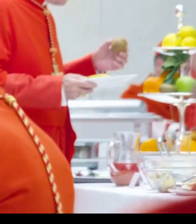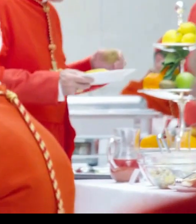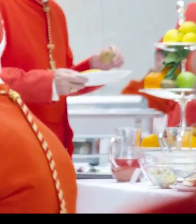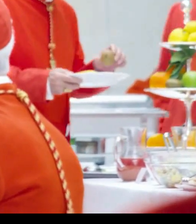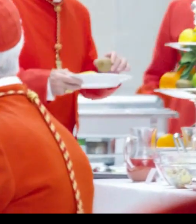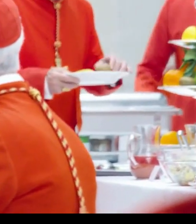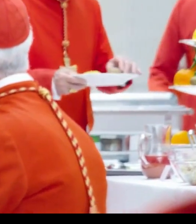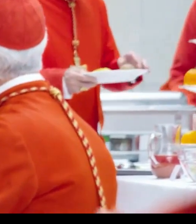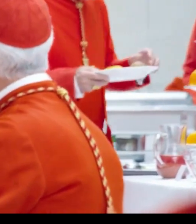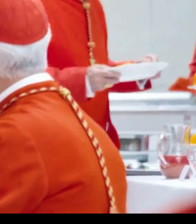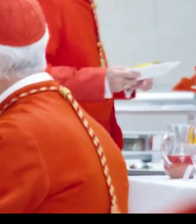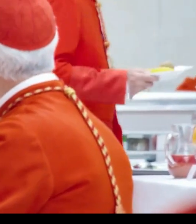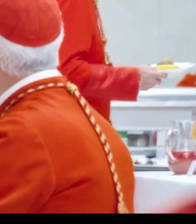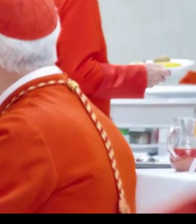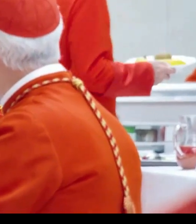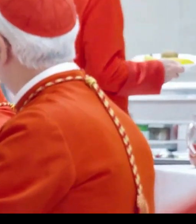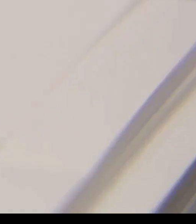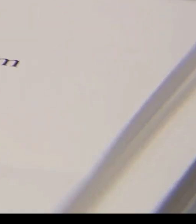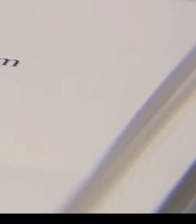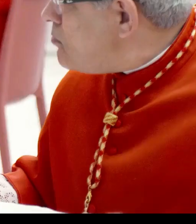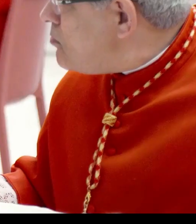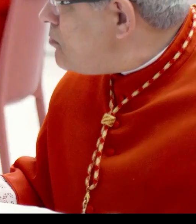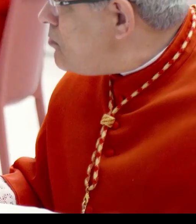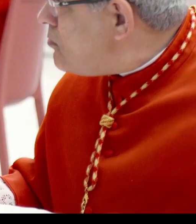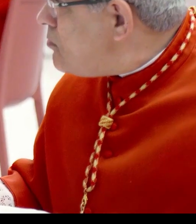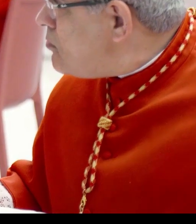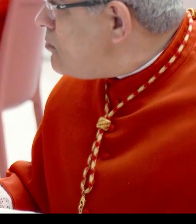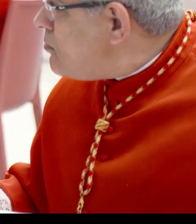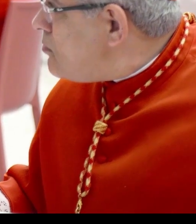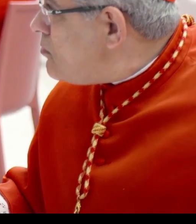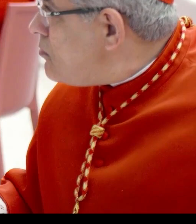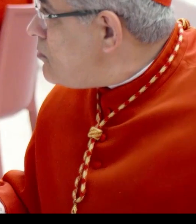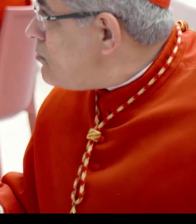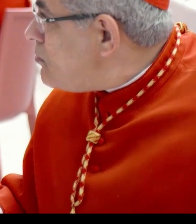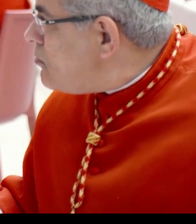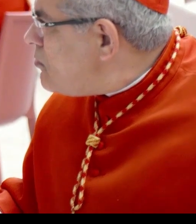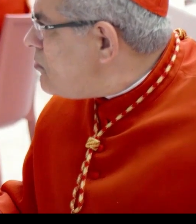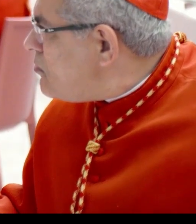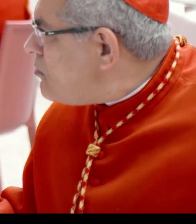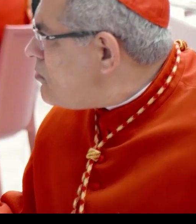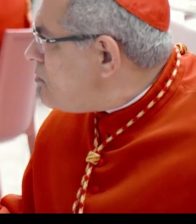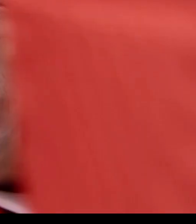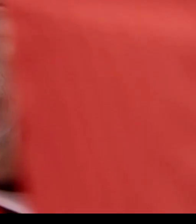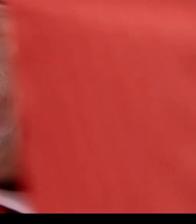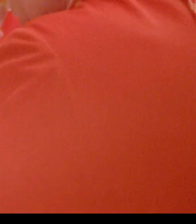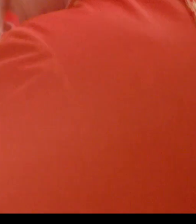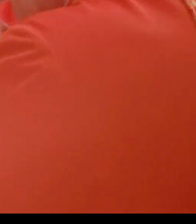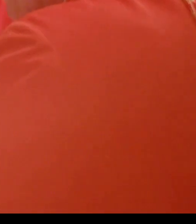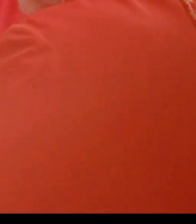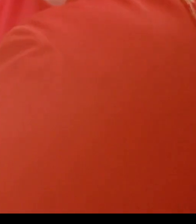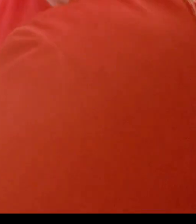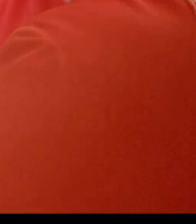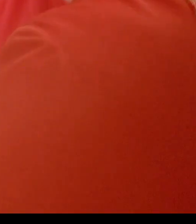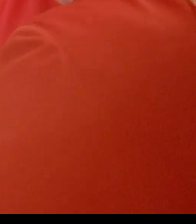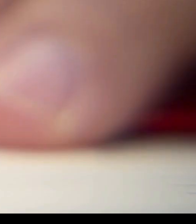Ratzinger. He really wants it. I think the church faces a great danger, serious danger. We need